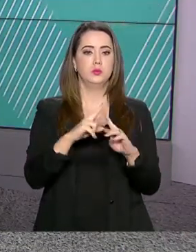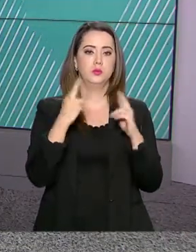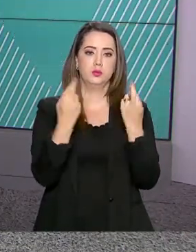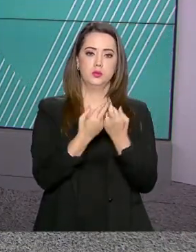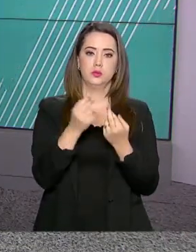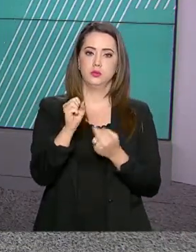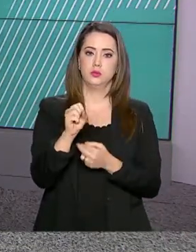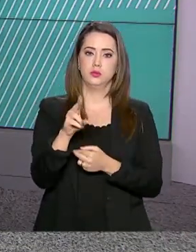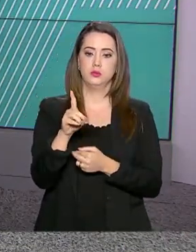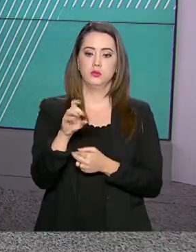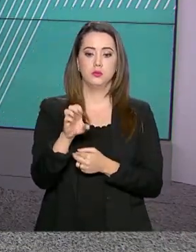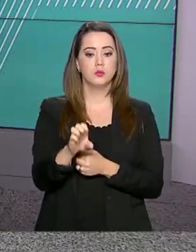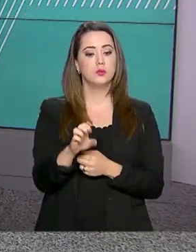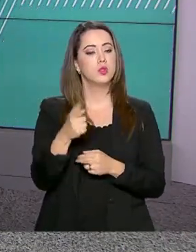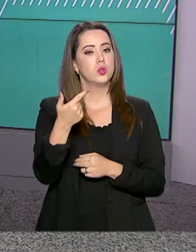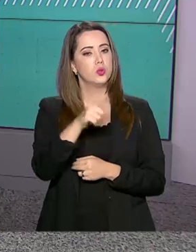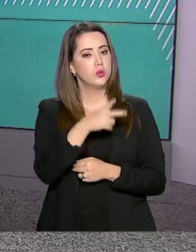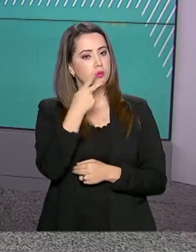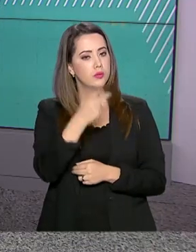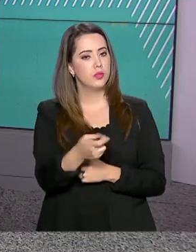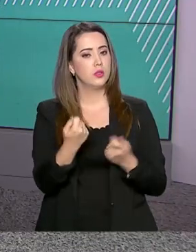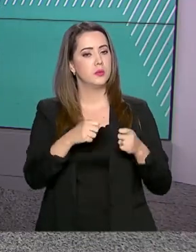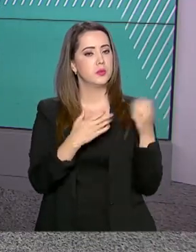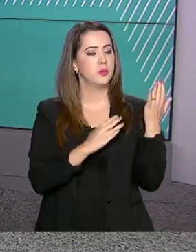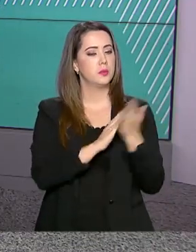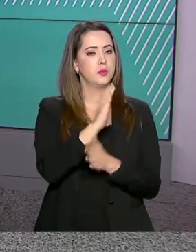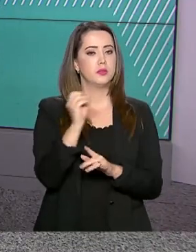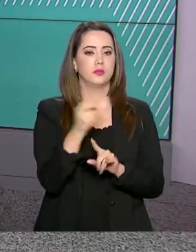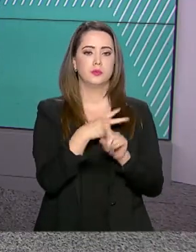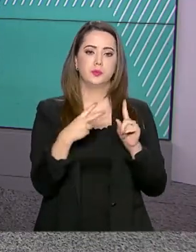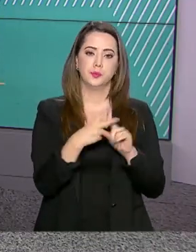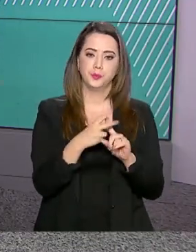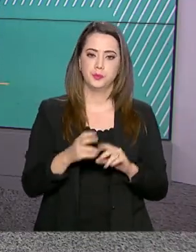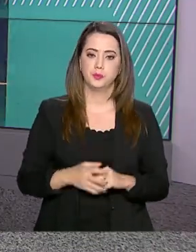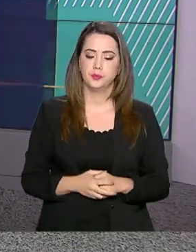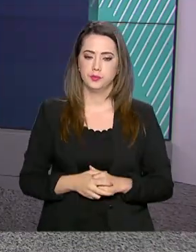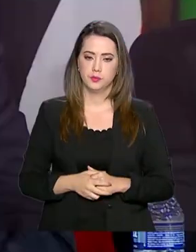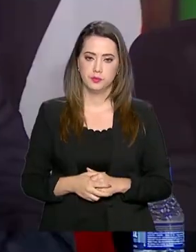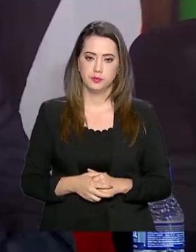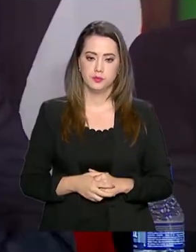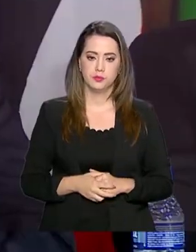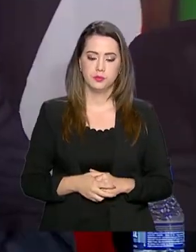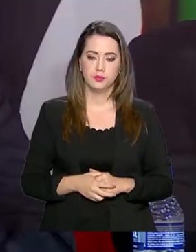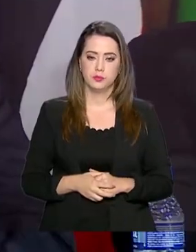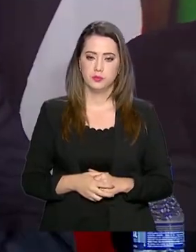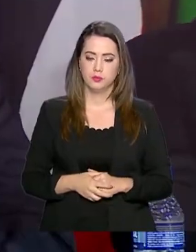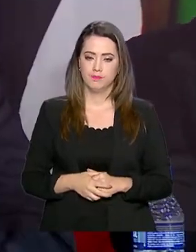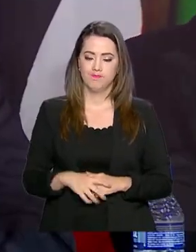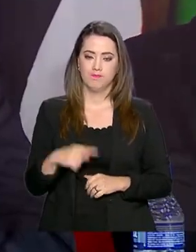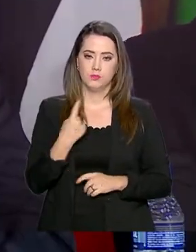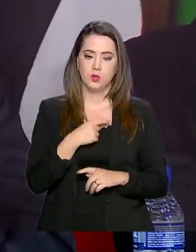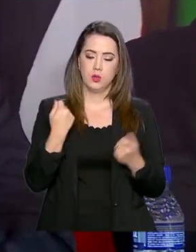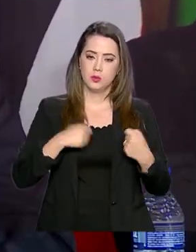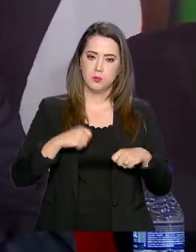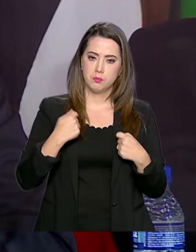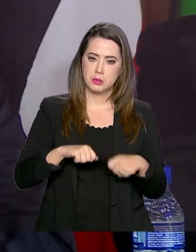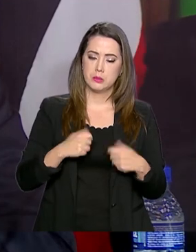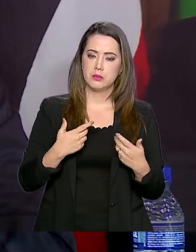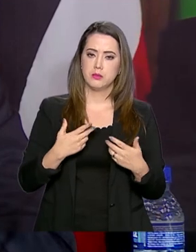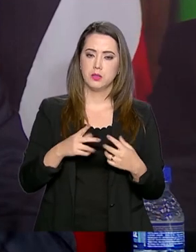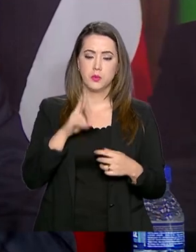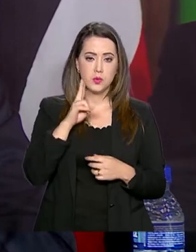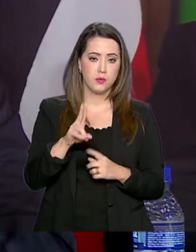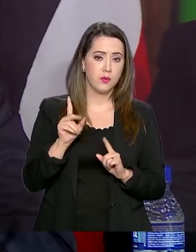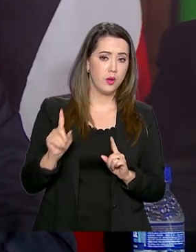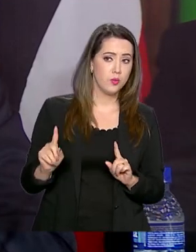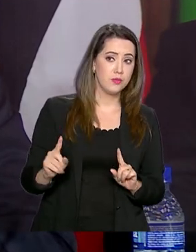No discurso que fez, voltou a defender a aprovação da nova Previdência. Nós temos um desafio pela frente que não é